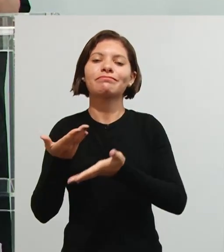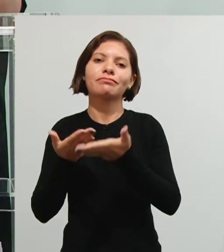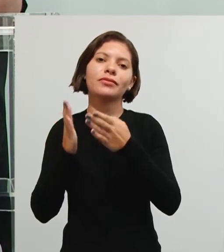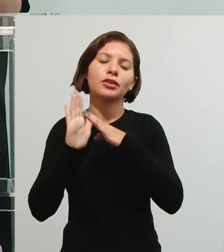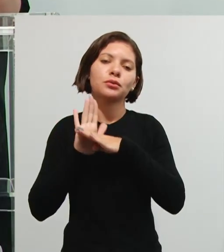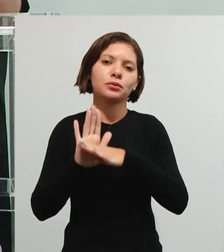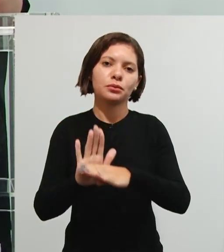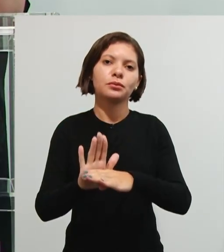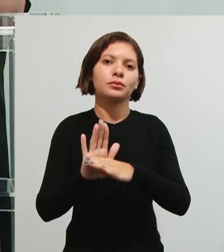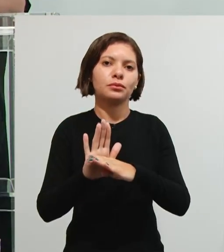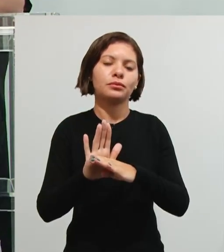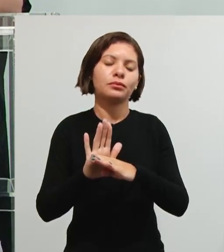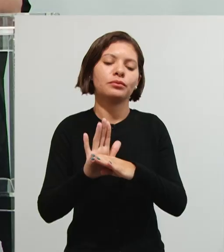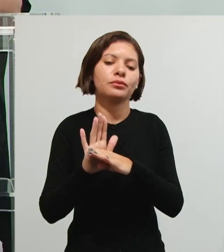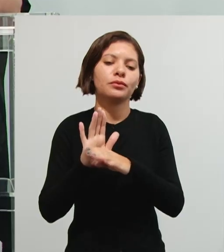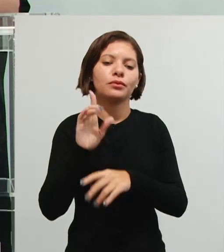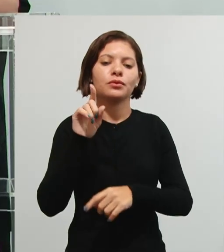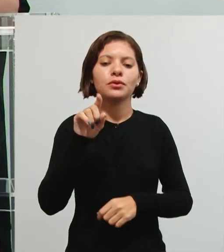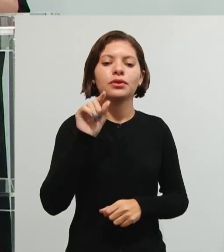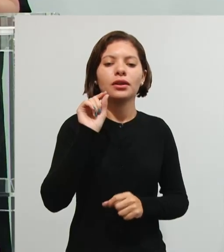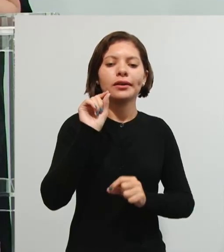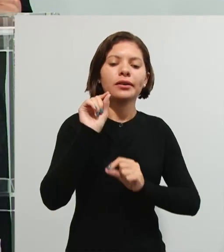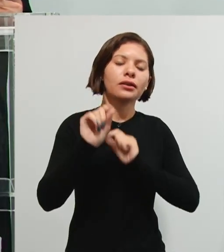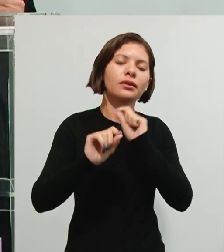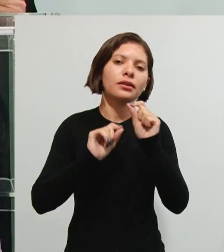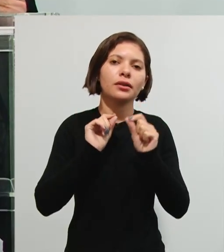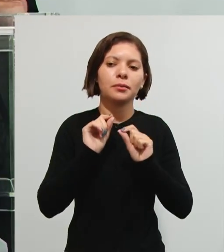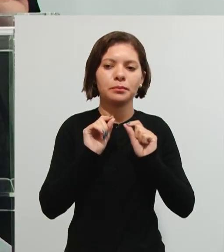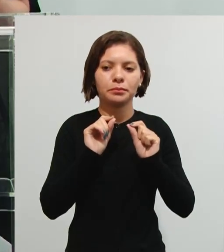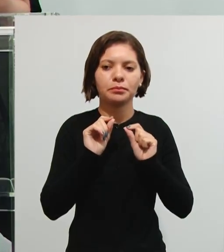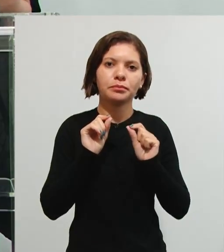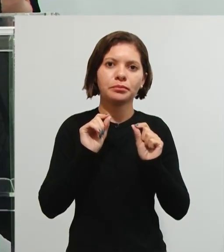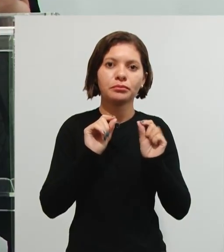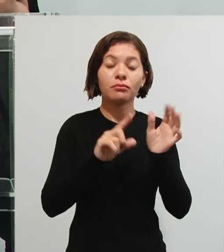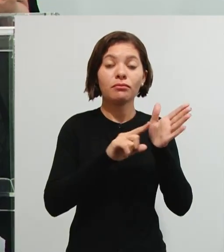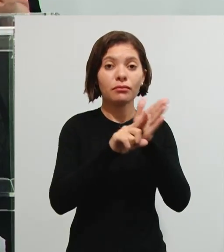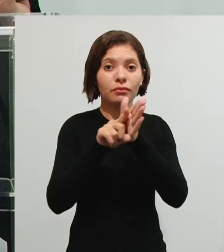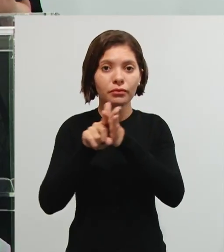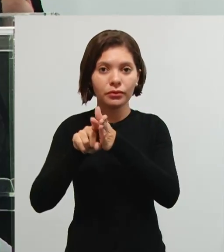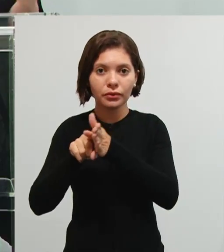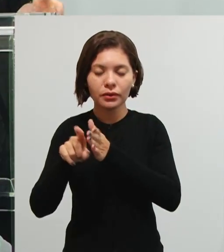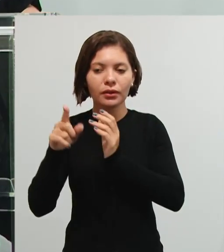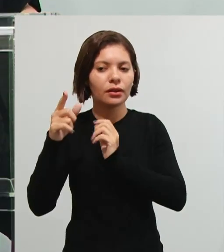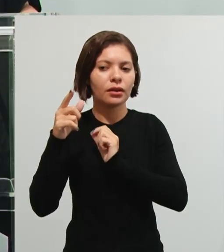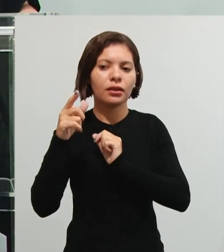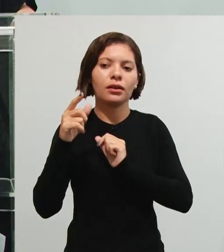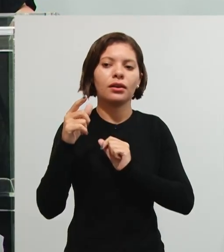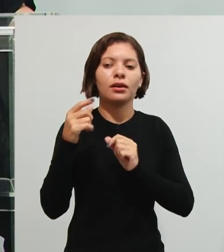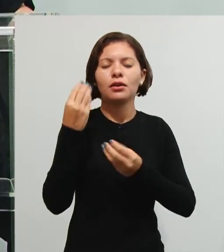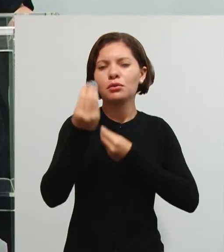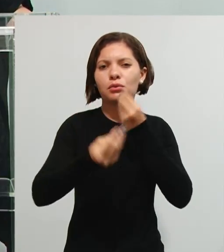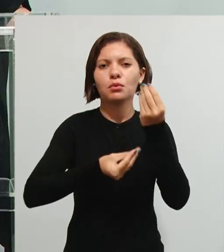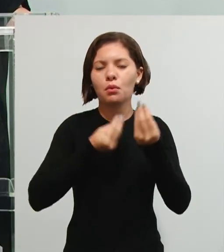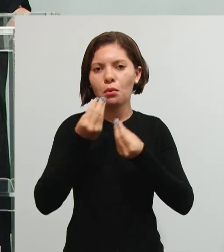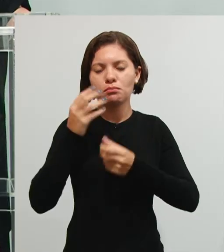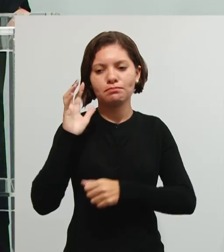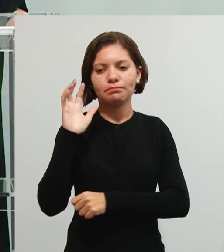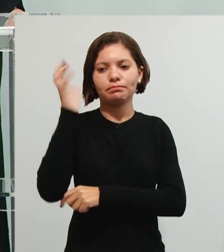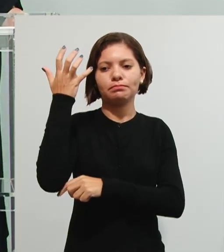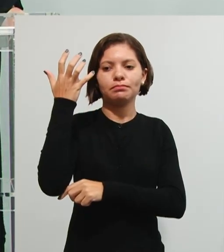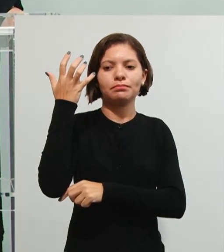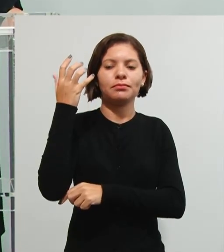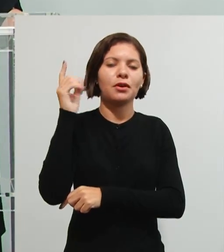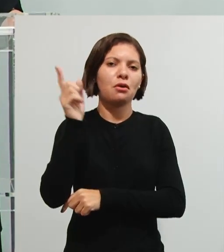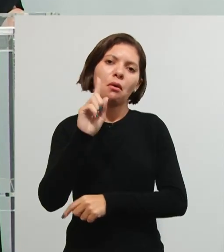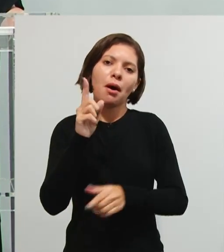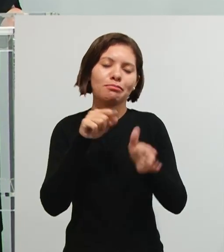Então, você vai buscar em outras fontes a forma de resolver esse problema. Não é através de